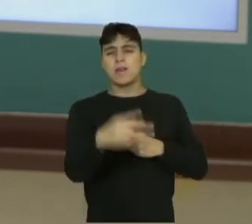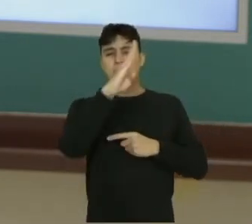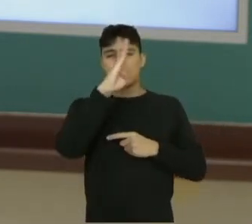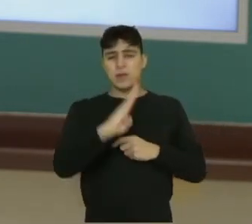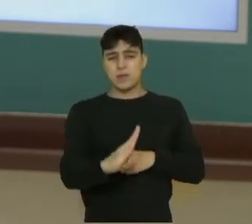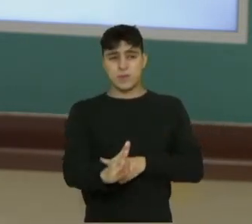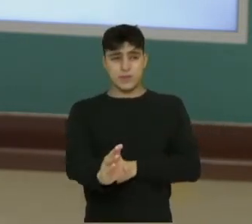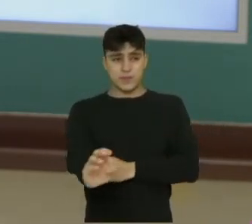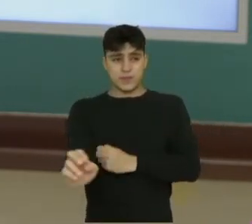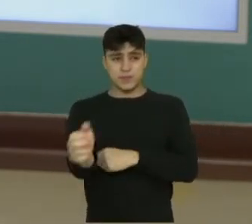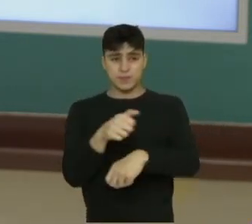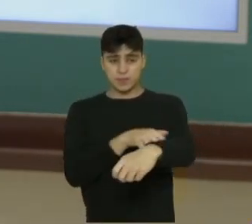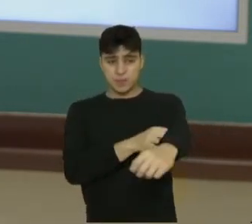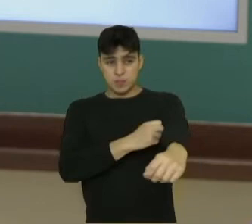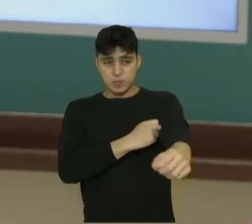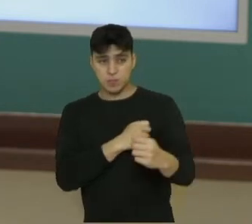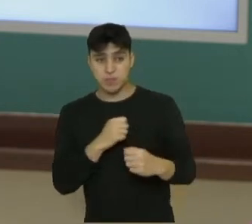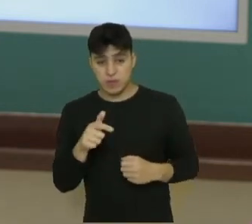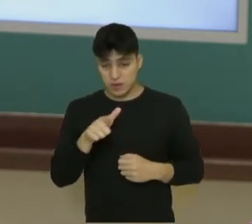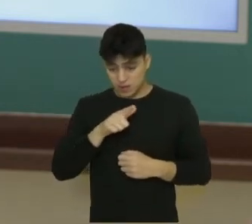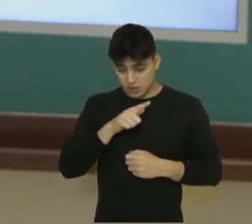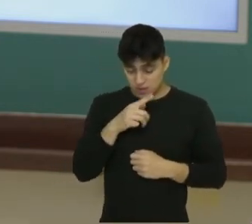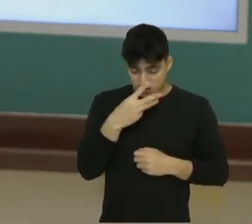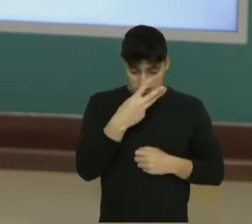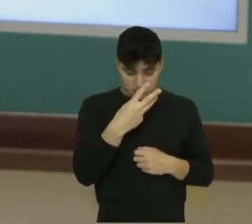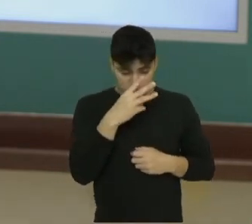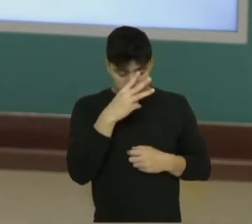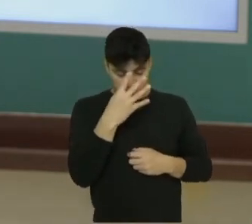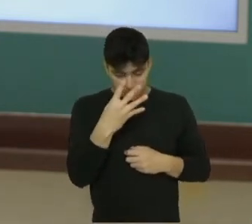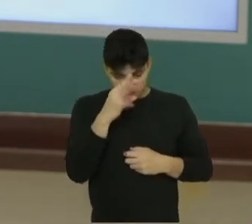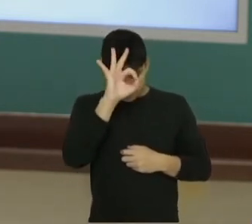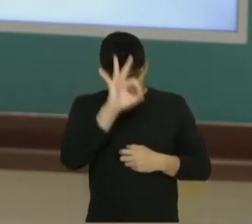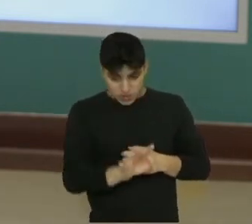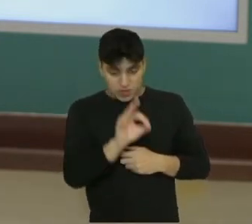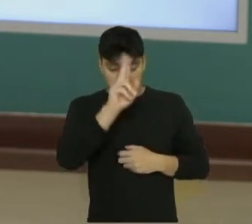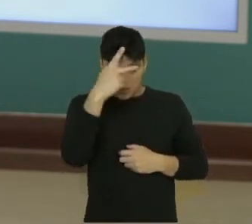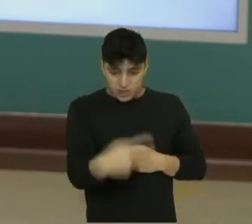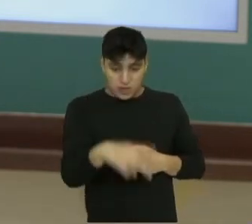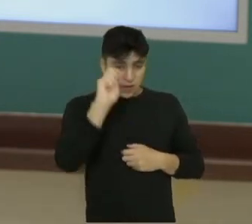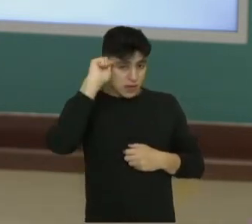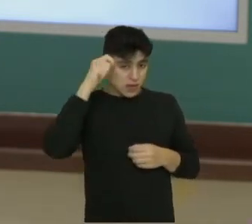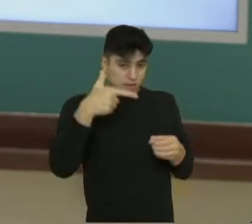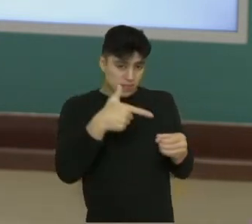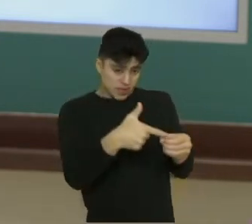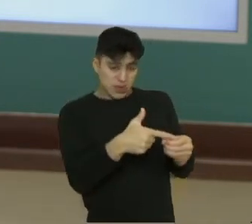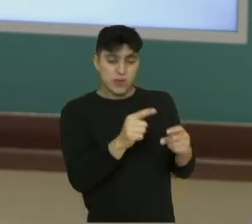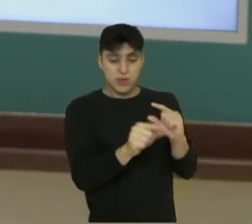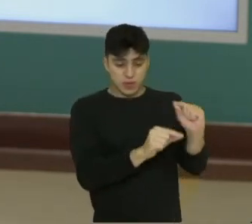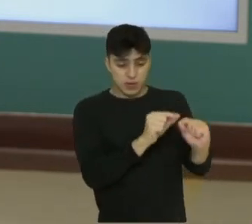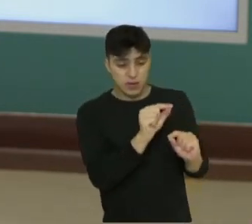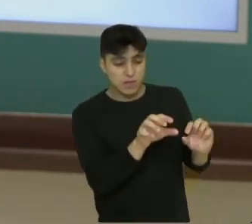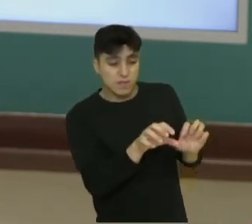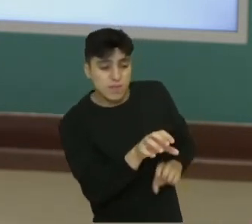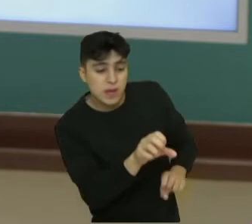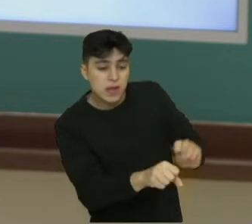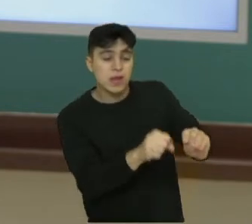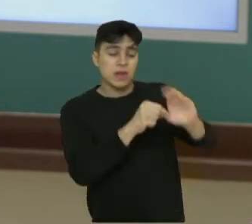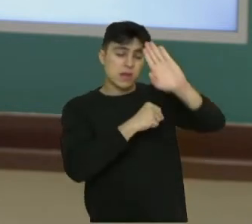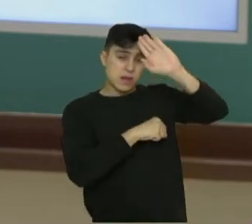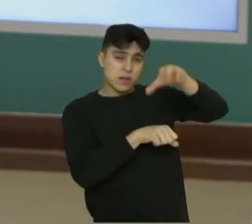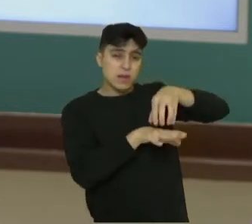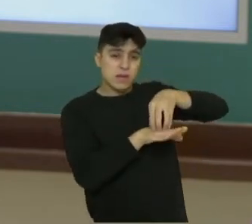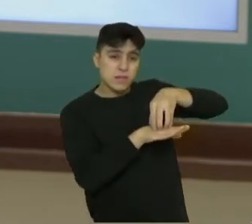ó, 34% é derivado de petróleo, né? Então esse petróleo é usado basicamente para fazer a parte de